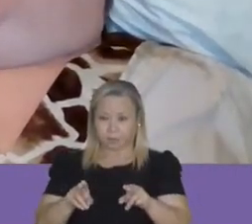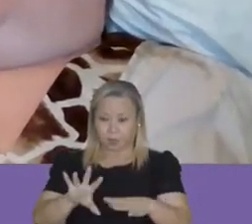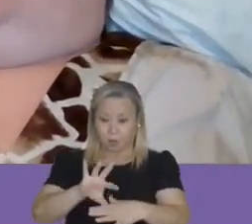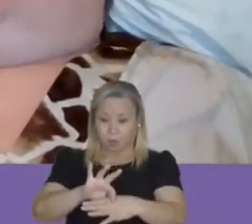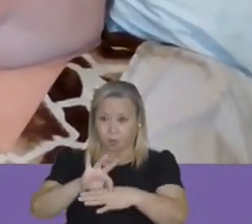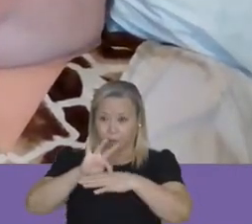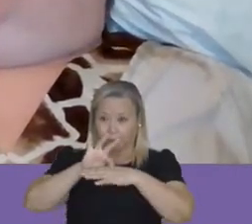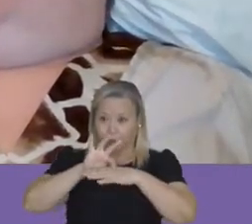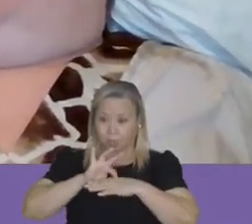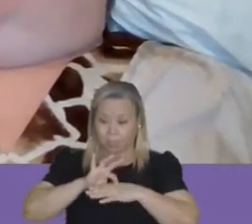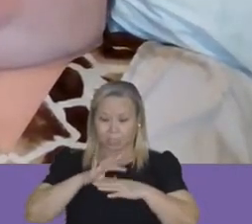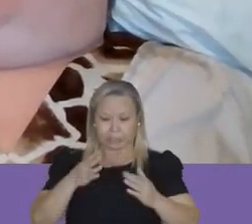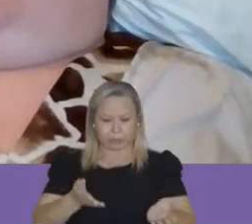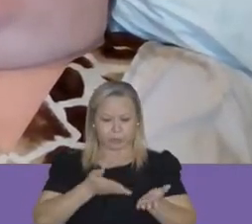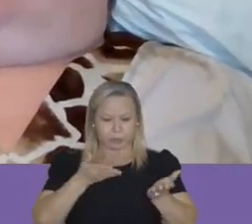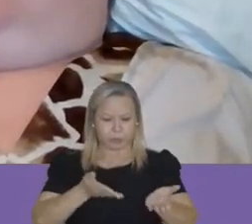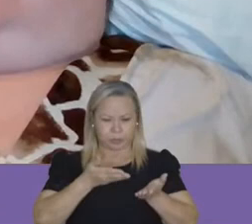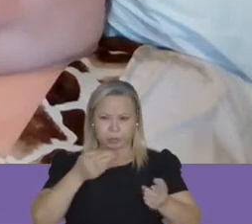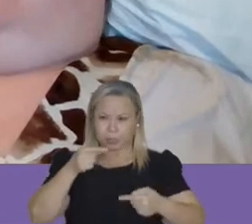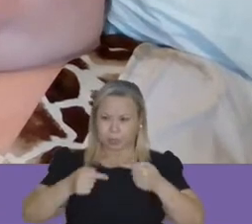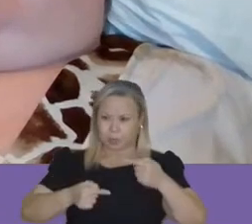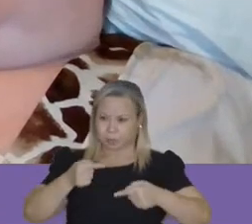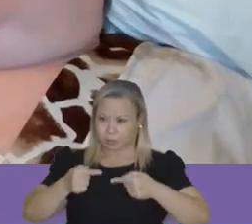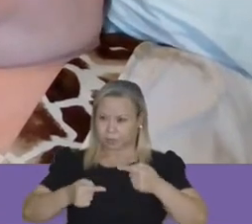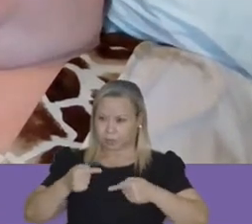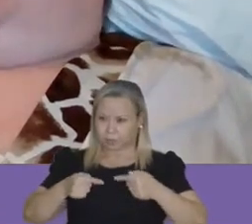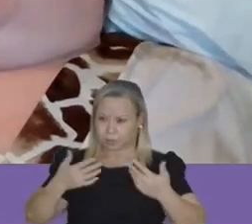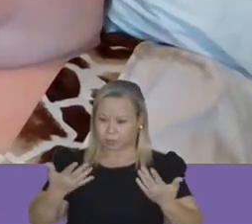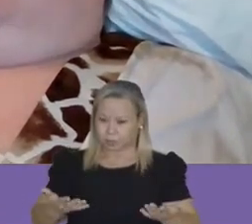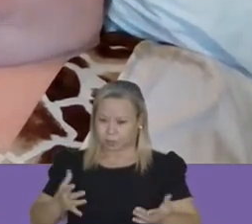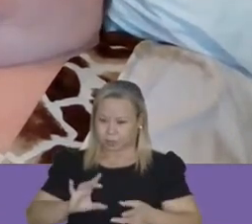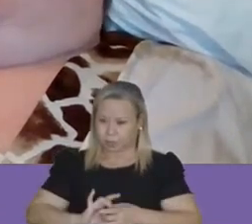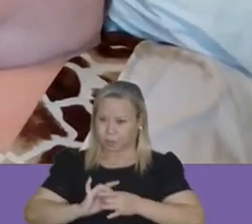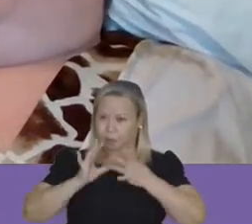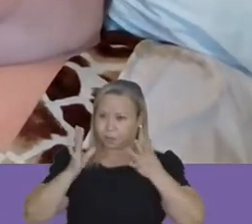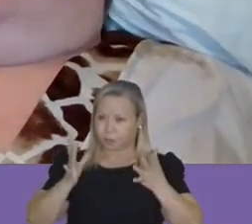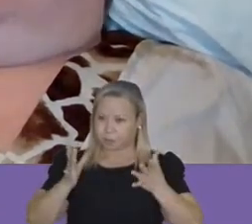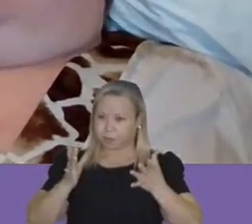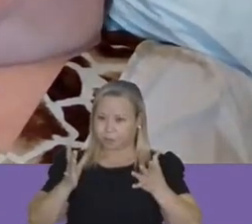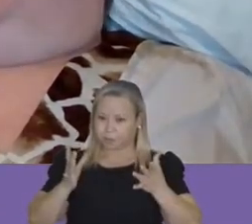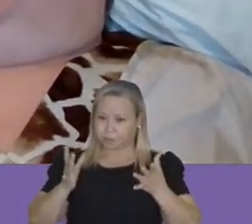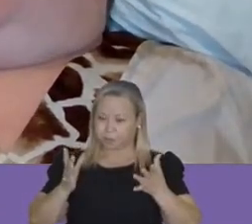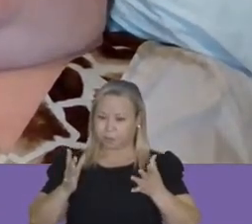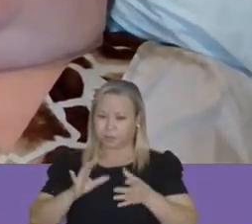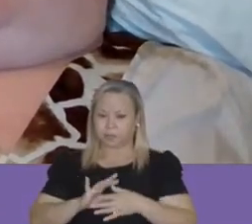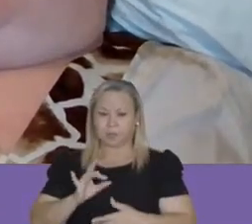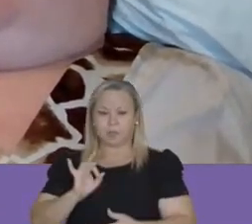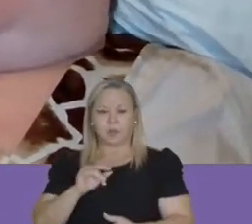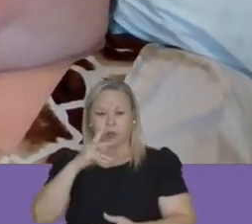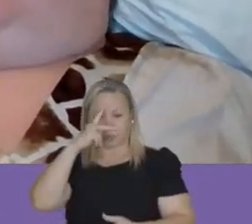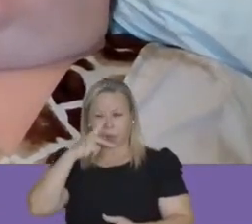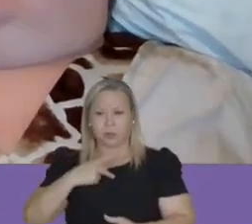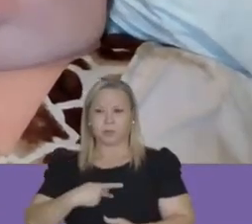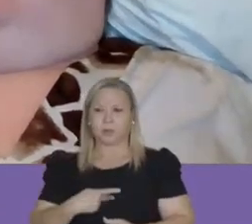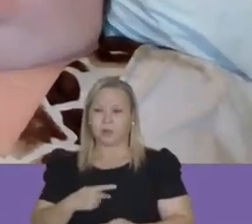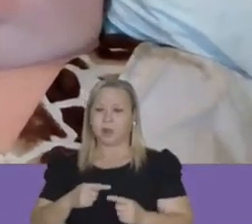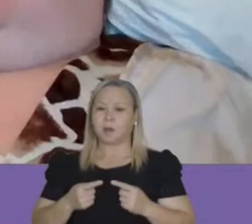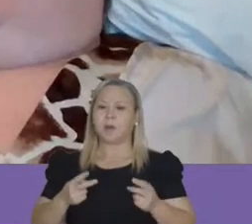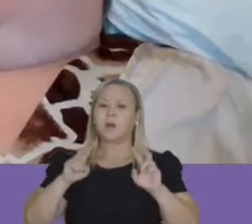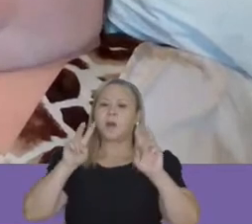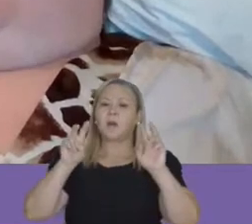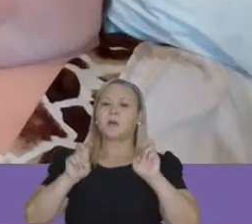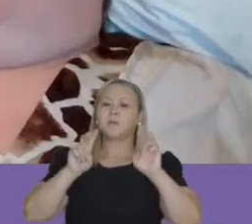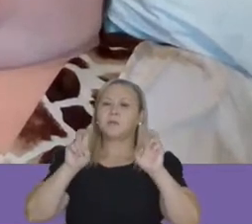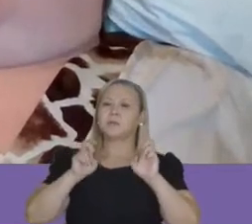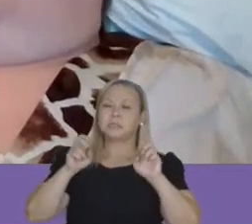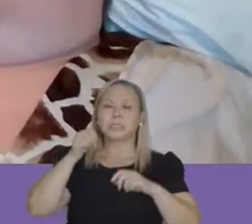né, impulsionadores de políticas emancipatórias, não só para si, mas, por exemplo, o tema que